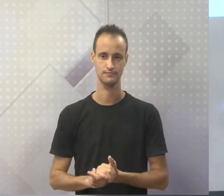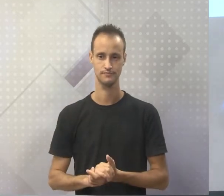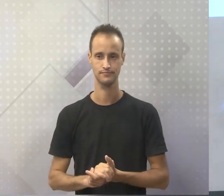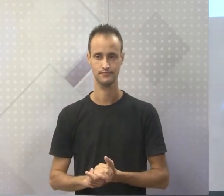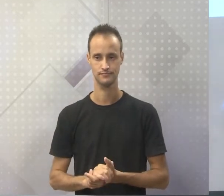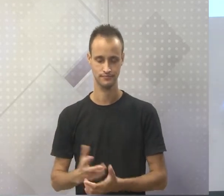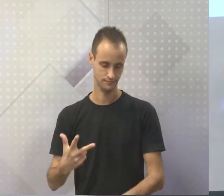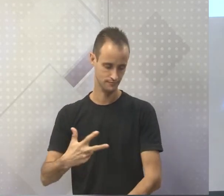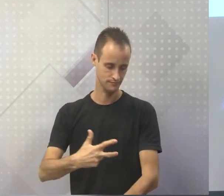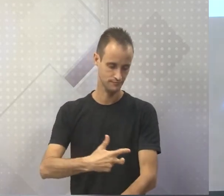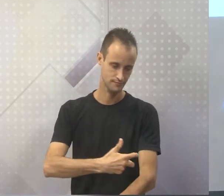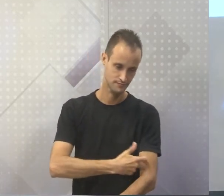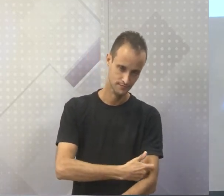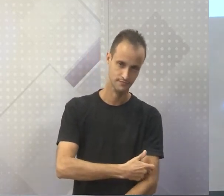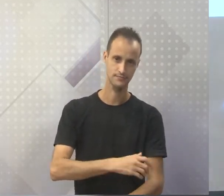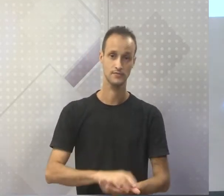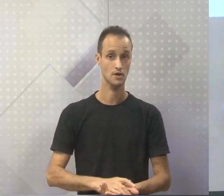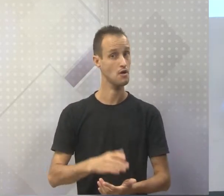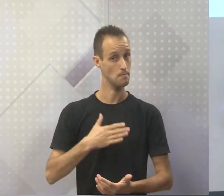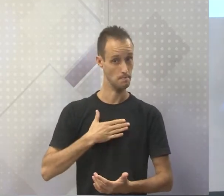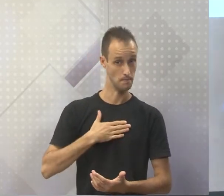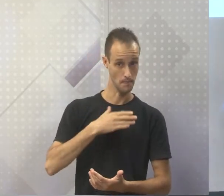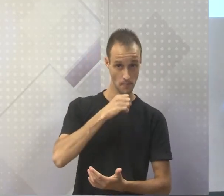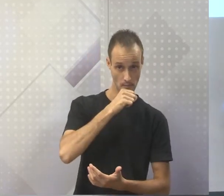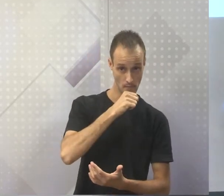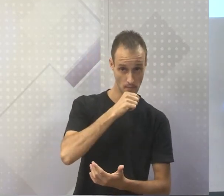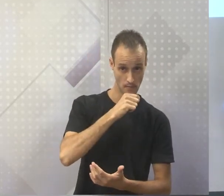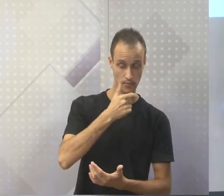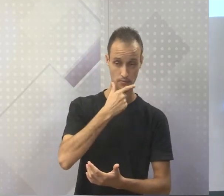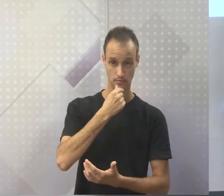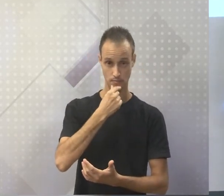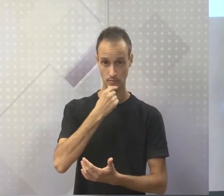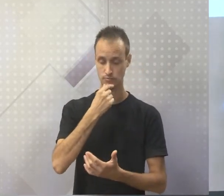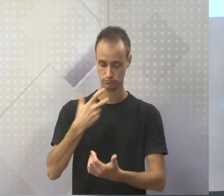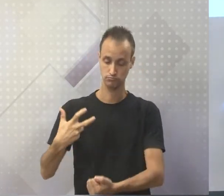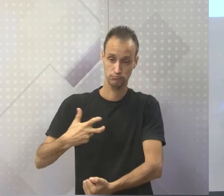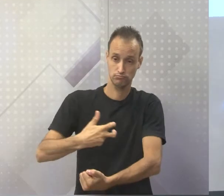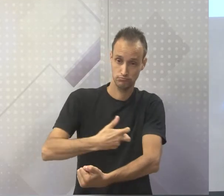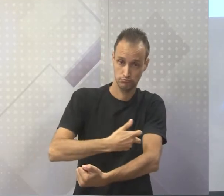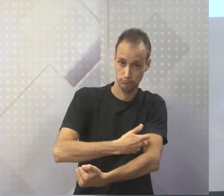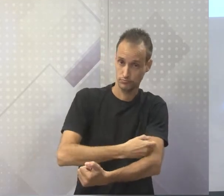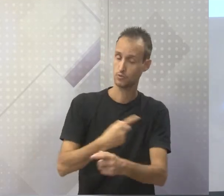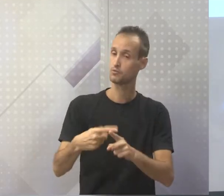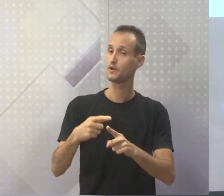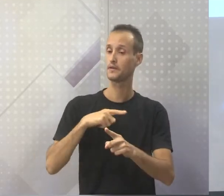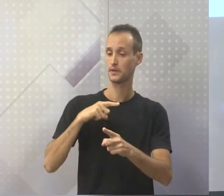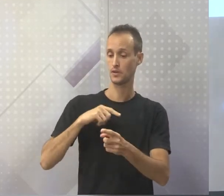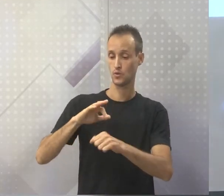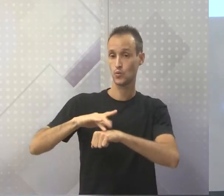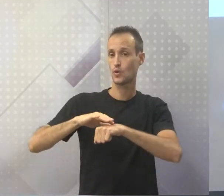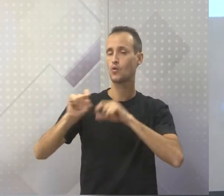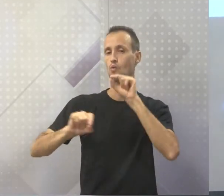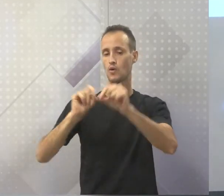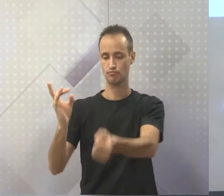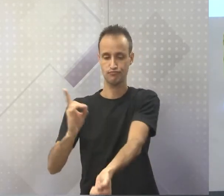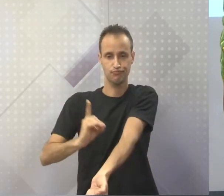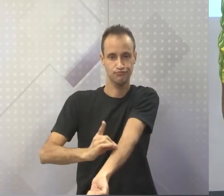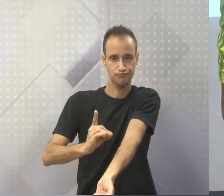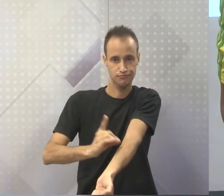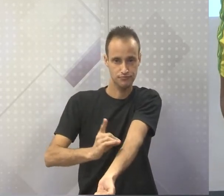Já ouvi falar, meu avô toma insulina. Toma, sabe por quê? Porque ele tem uma doença chamada de diabetes